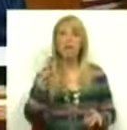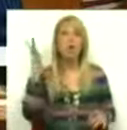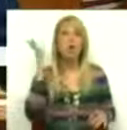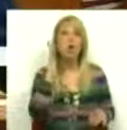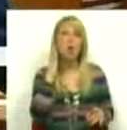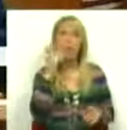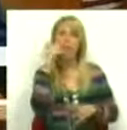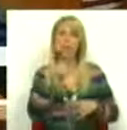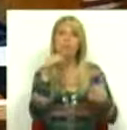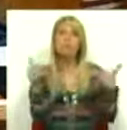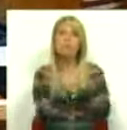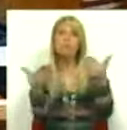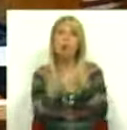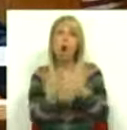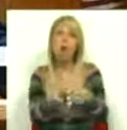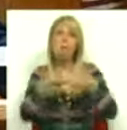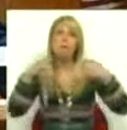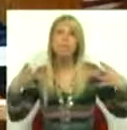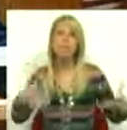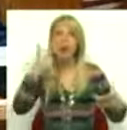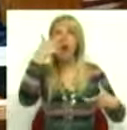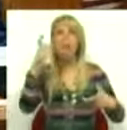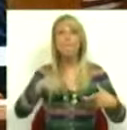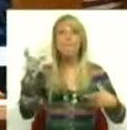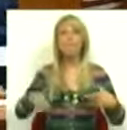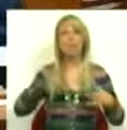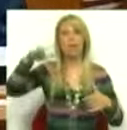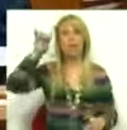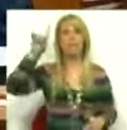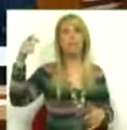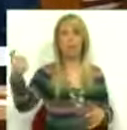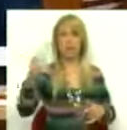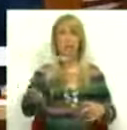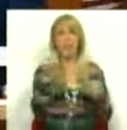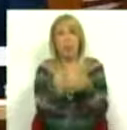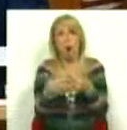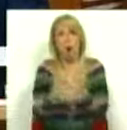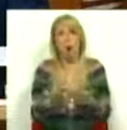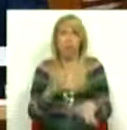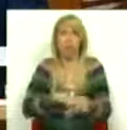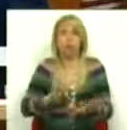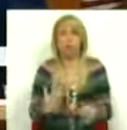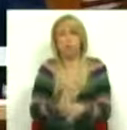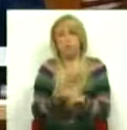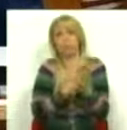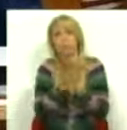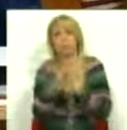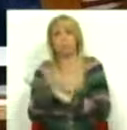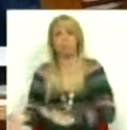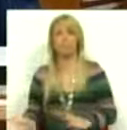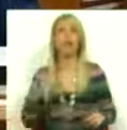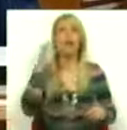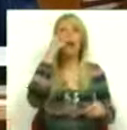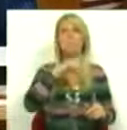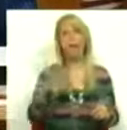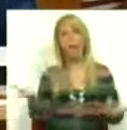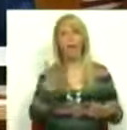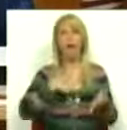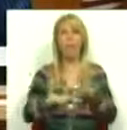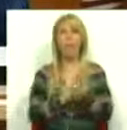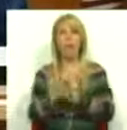por todas as causas no grupo etário de mais de 65 anos. Para aqueles que se entretêm a usar a informação de forma parcial